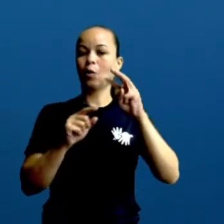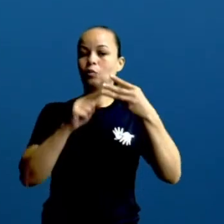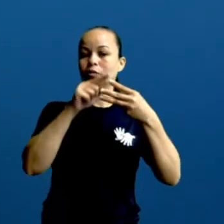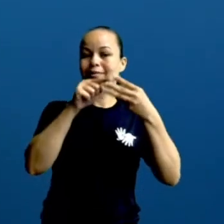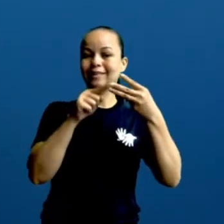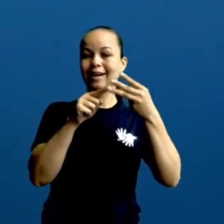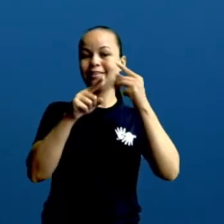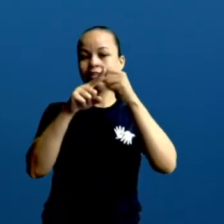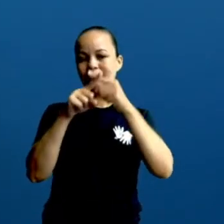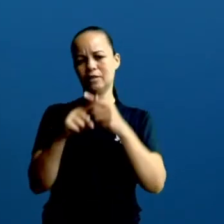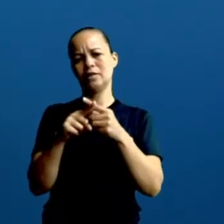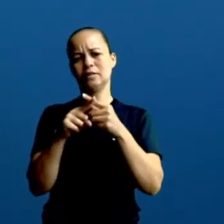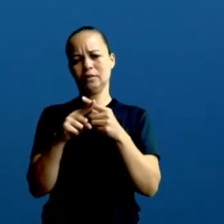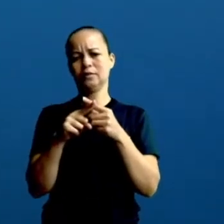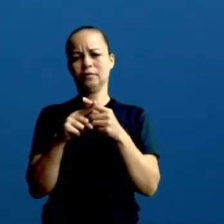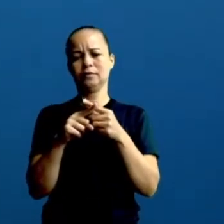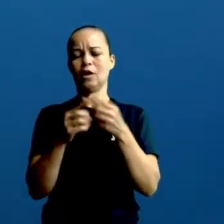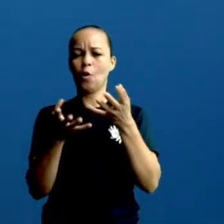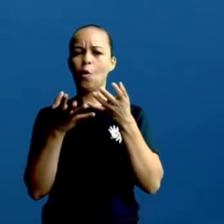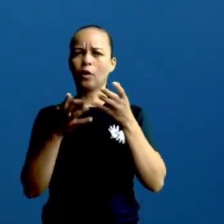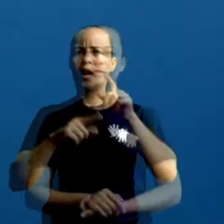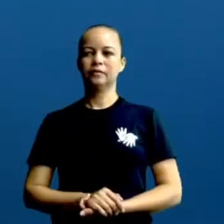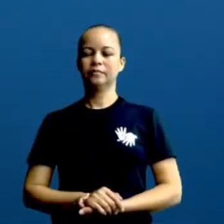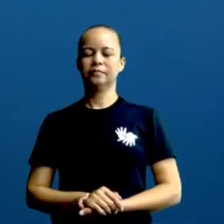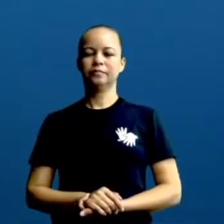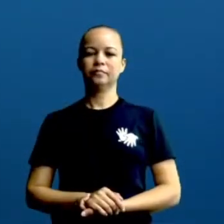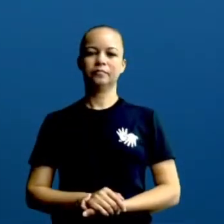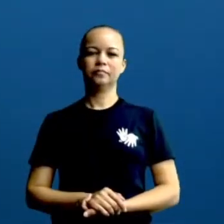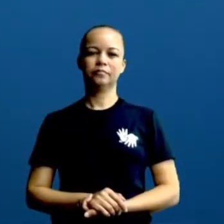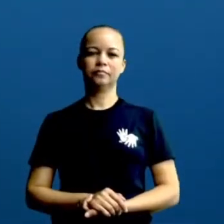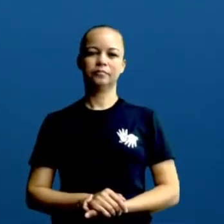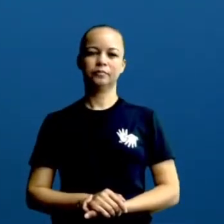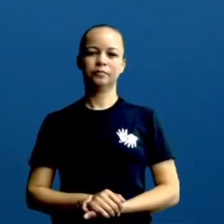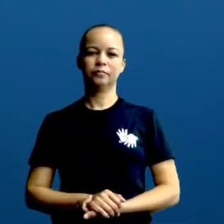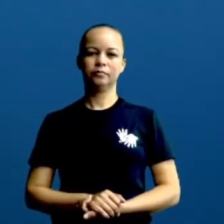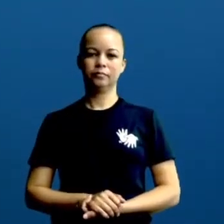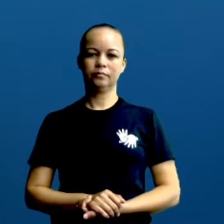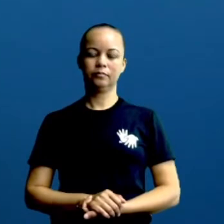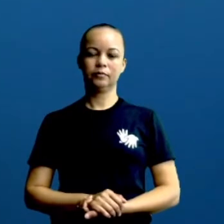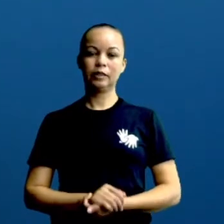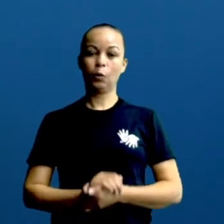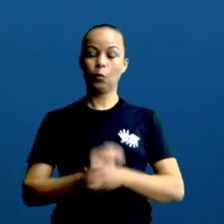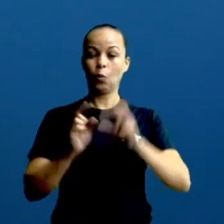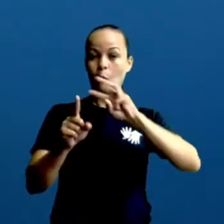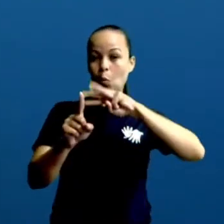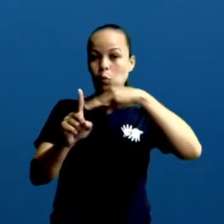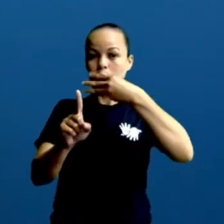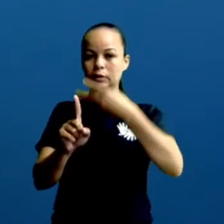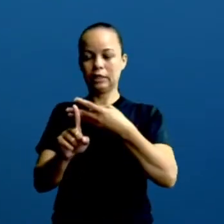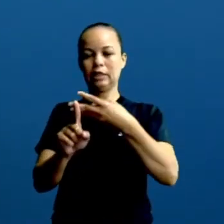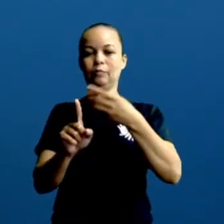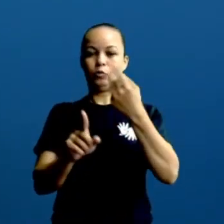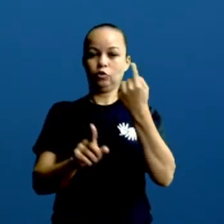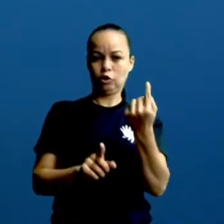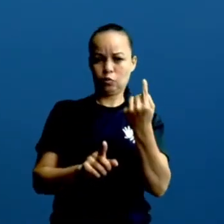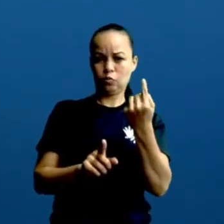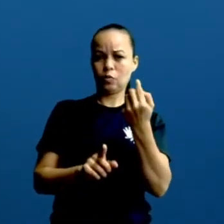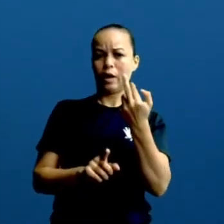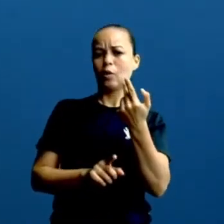objeto 31 vezes então então o triplo de